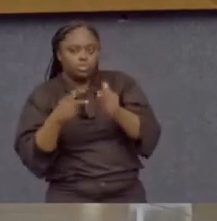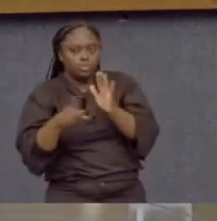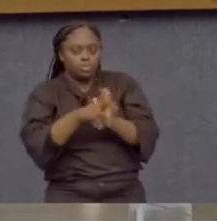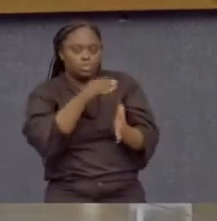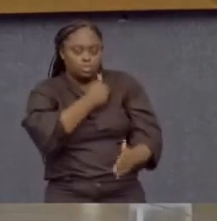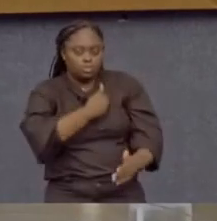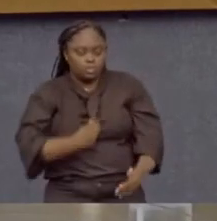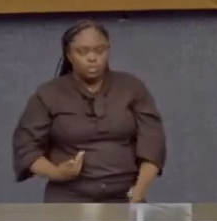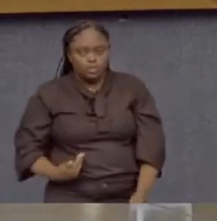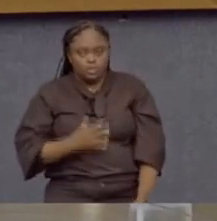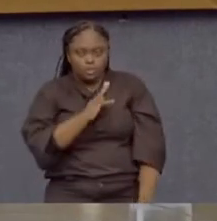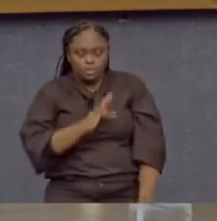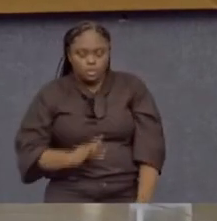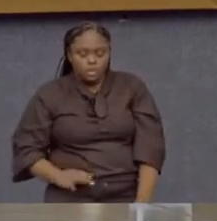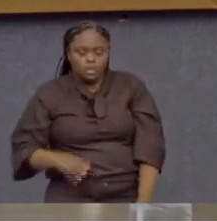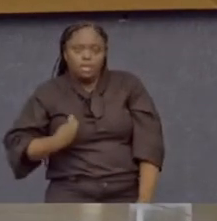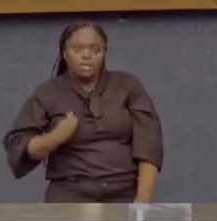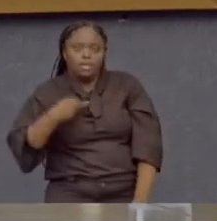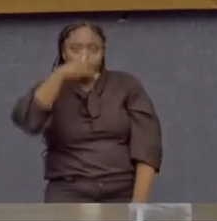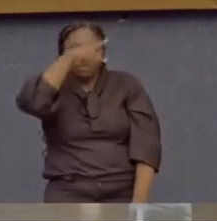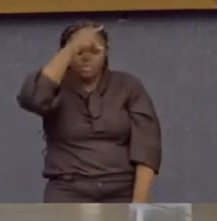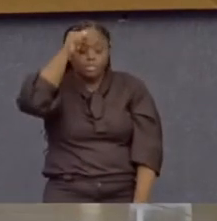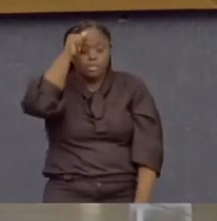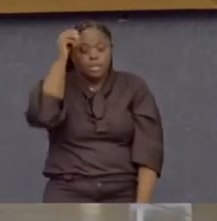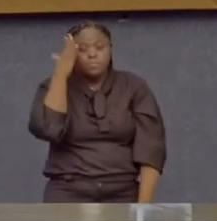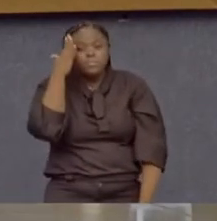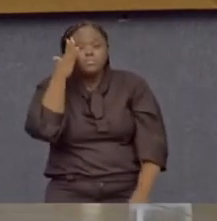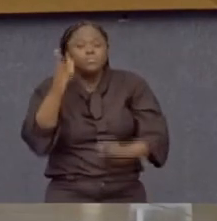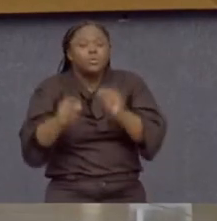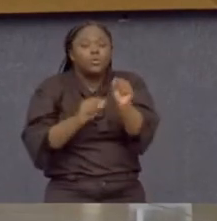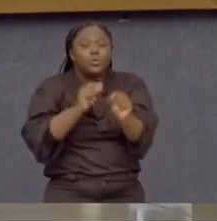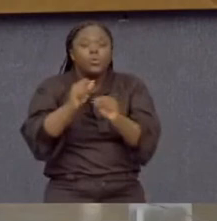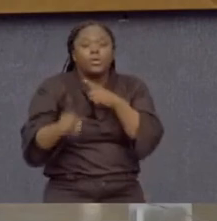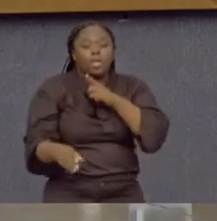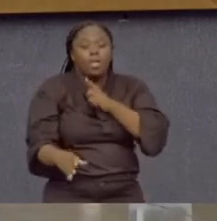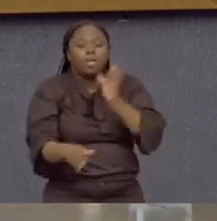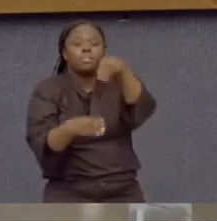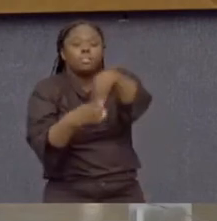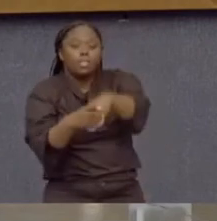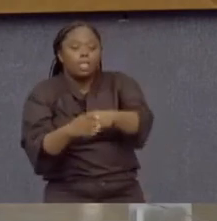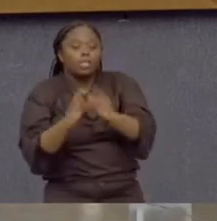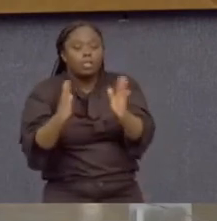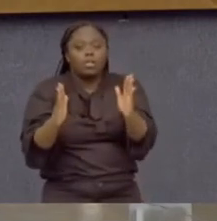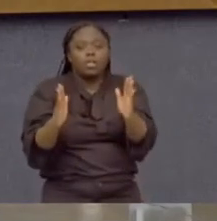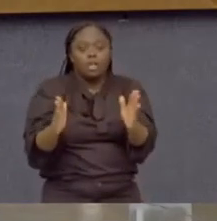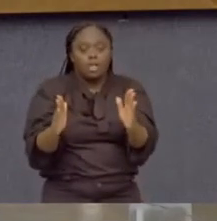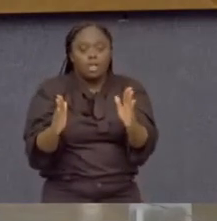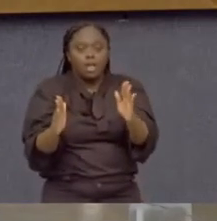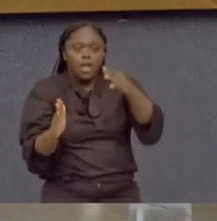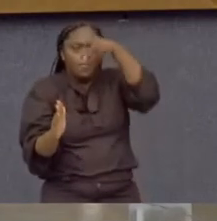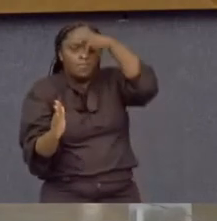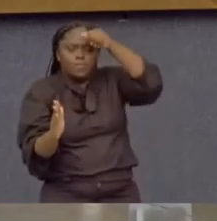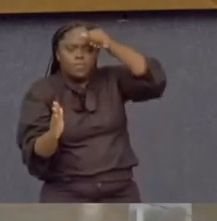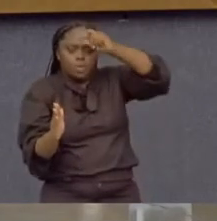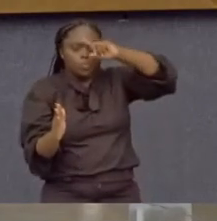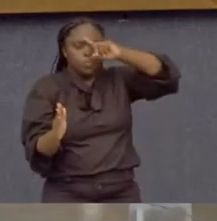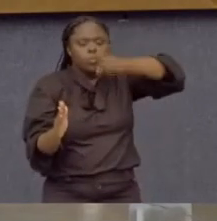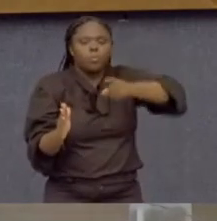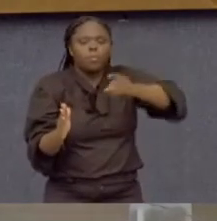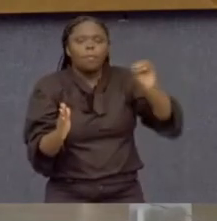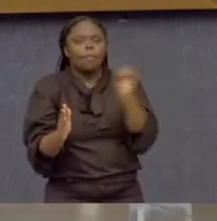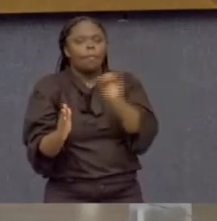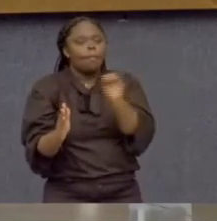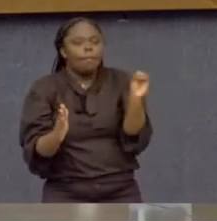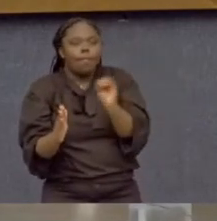governo federal, com a participação da prefeitura, para definir o que vai colocar lá dentro. Quer dizer, a prefeitura nem o comando do que